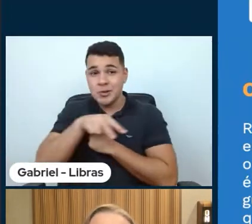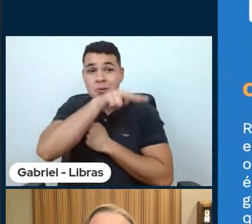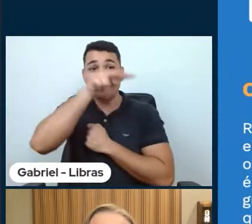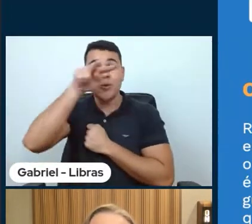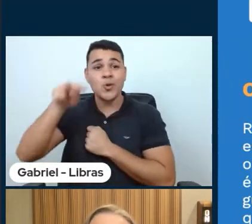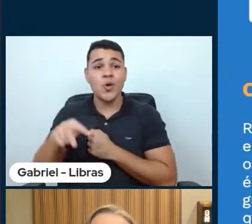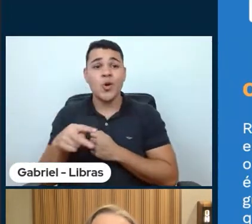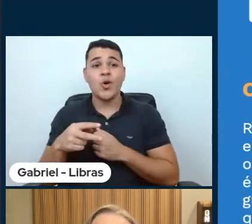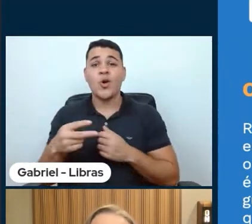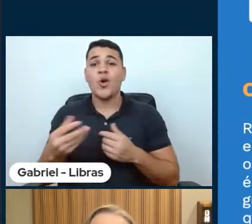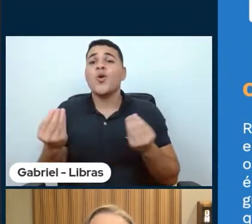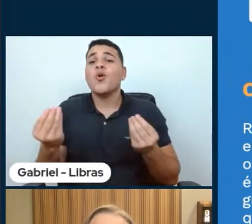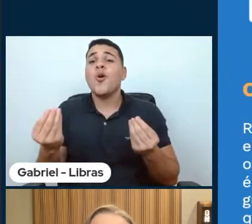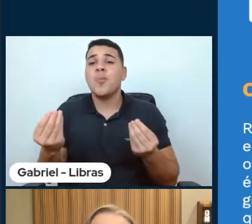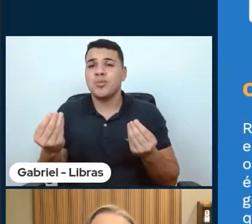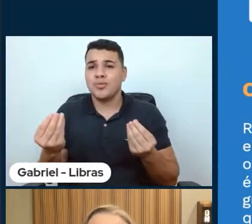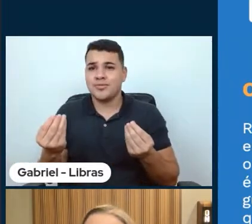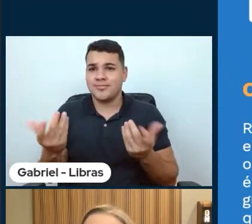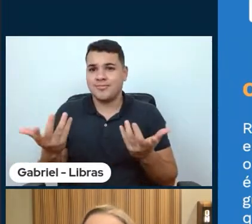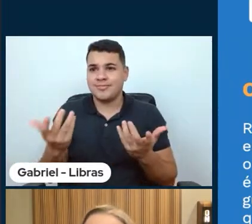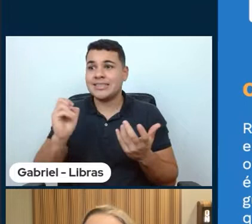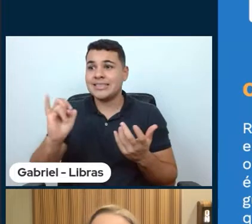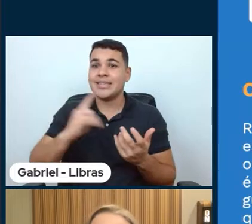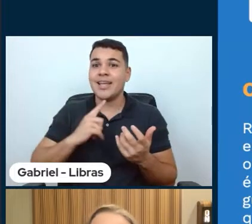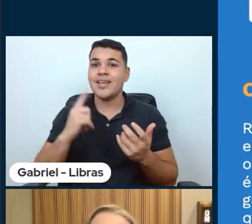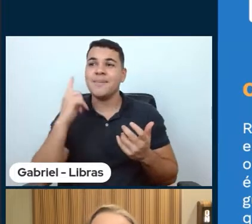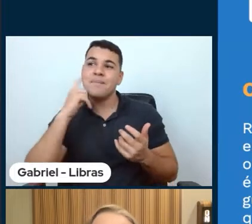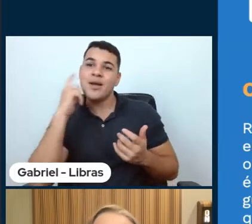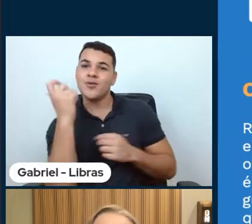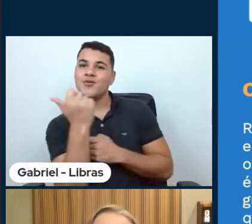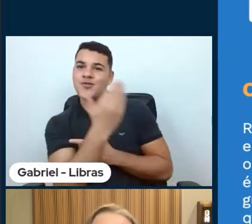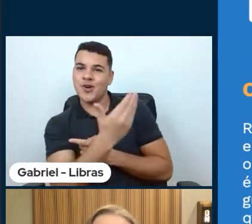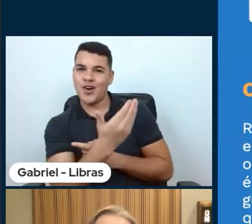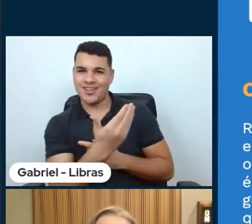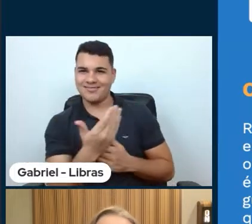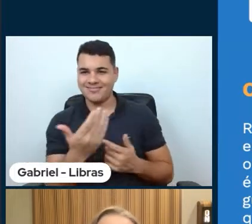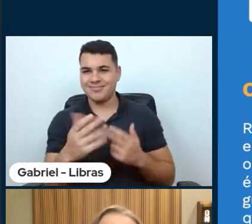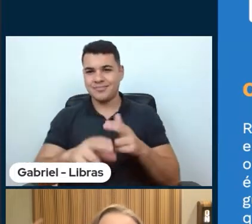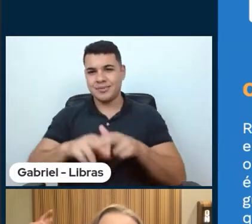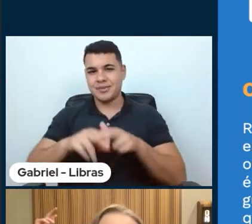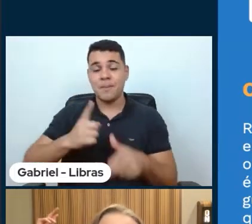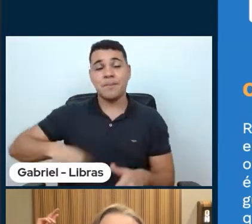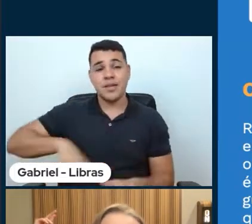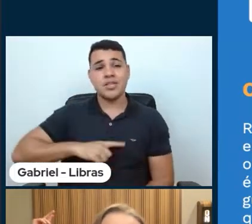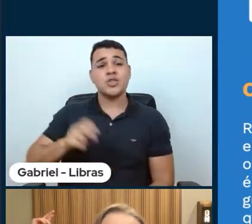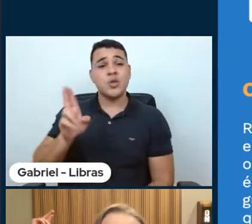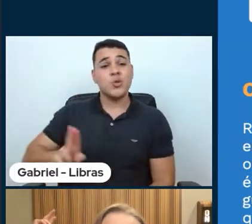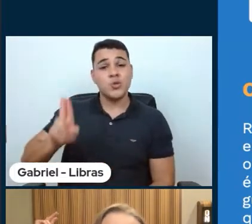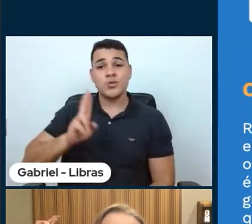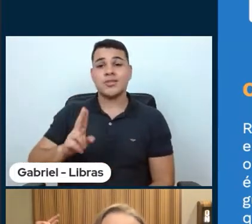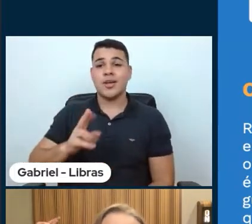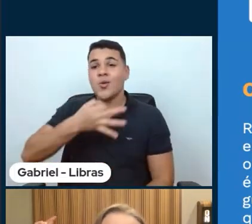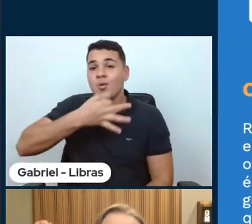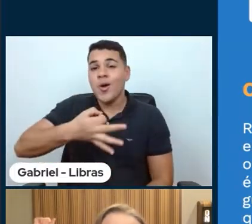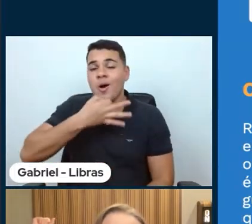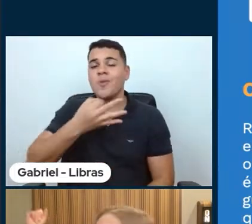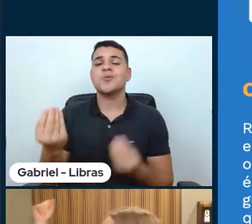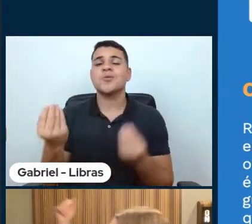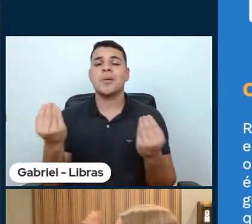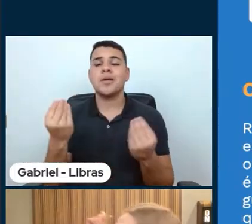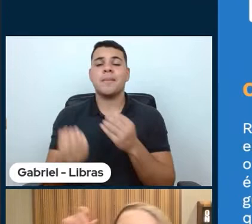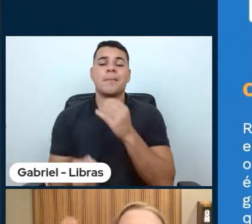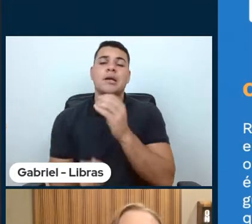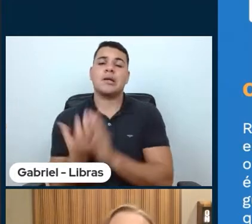usa Às vezes o áudio para criar um direcionamento do Olhar então se eu tô aqui e alguém ouça um estalo